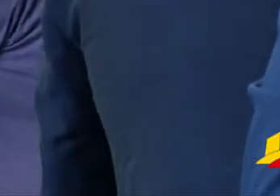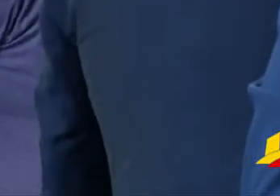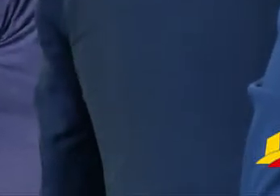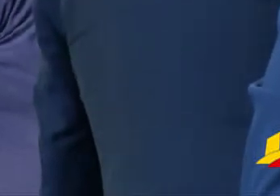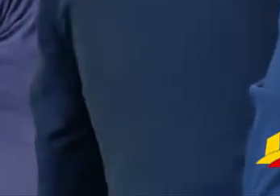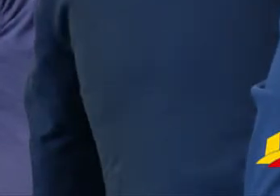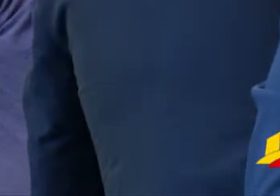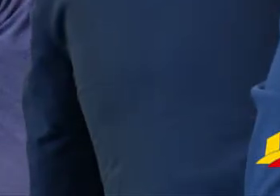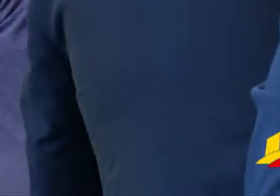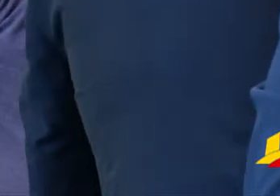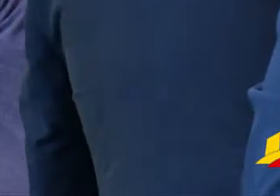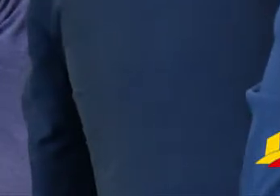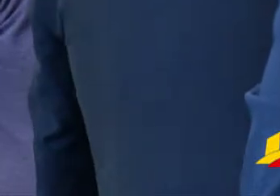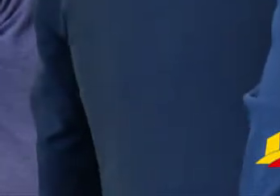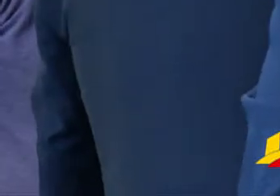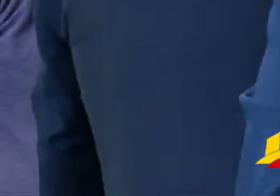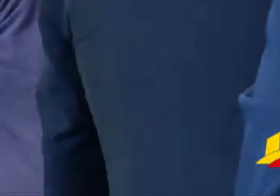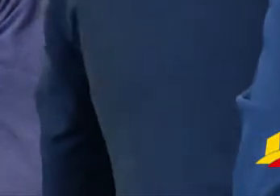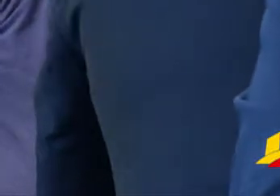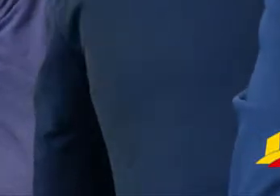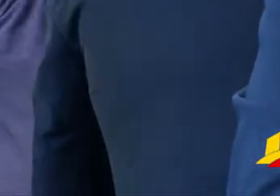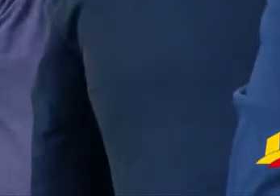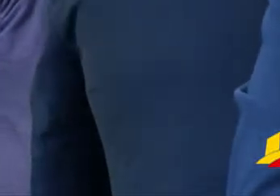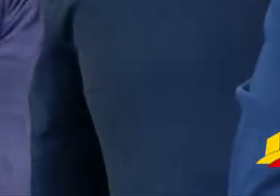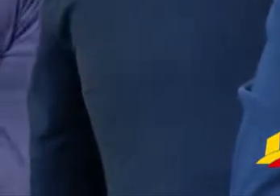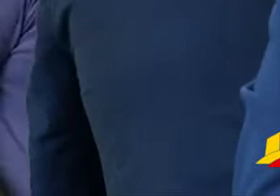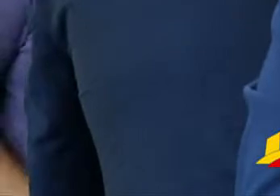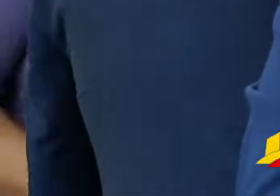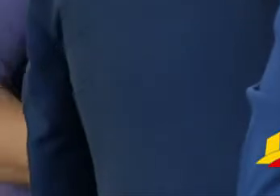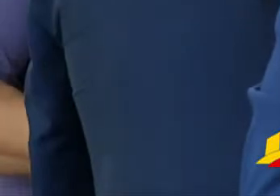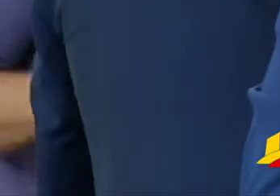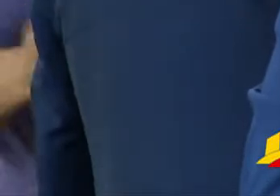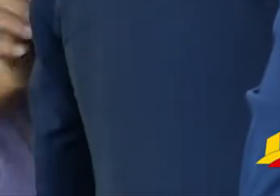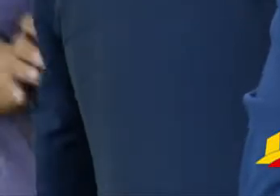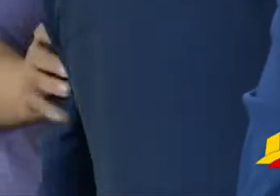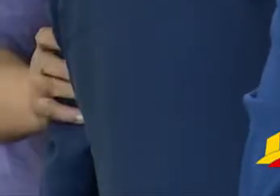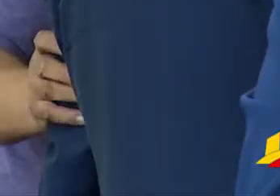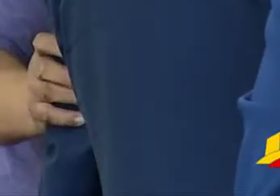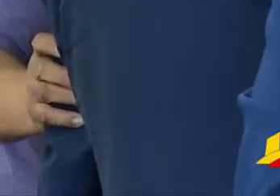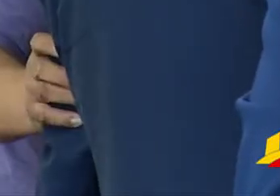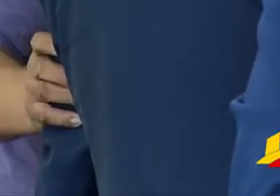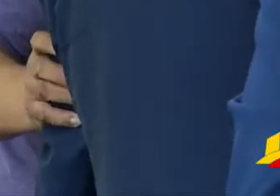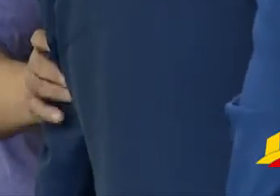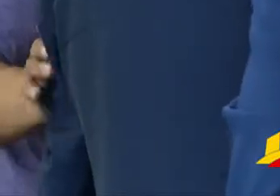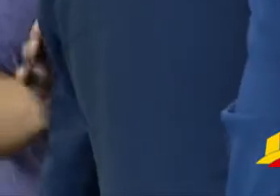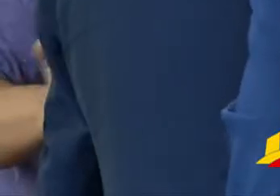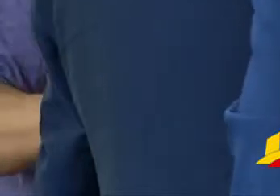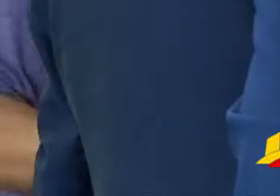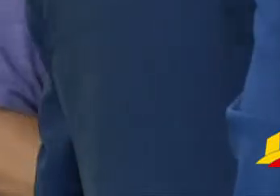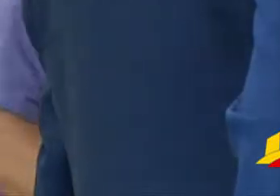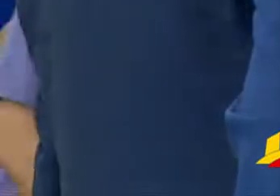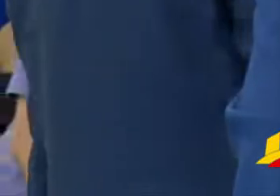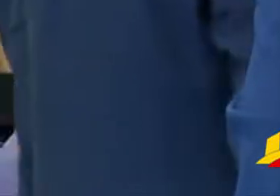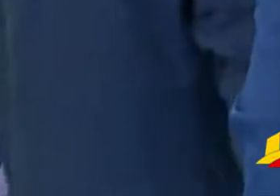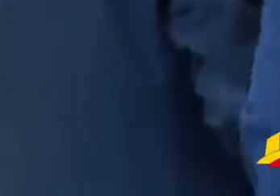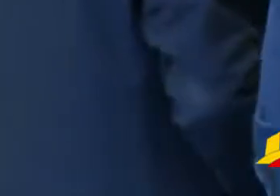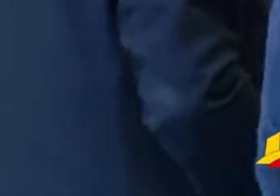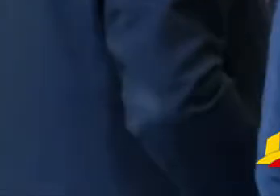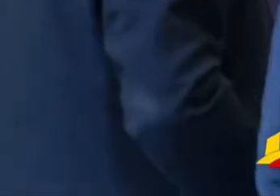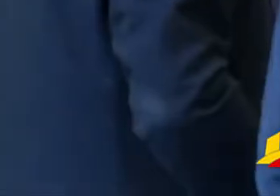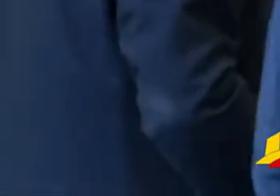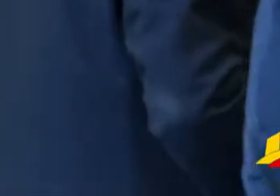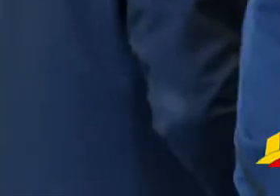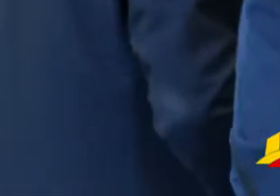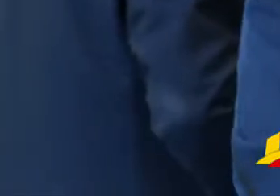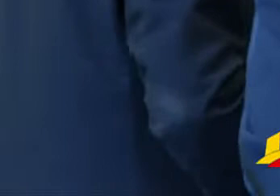Justiça seja no senado na Câmara Federal ou aqui ele ele cumpre a constituição estadual